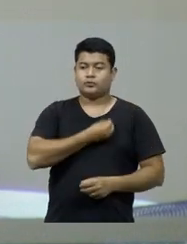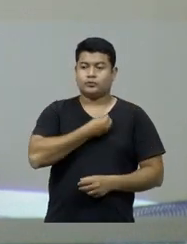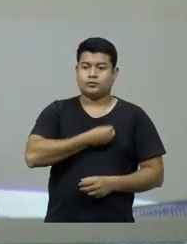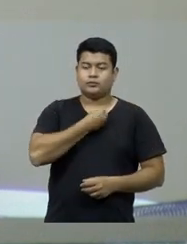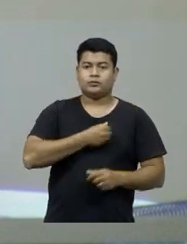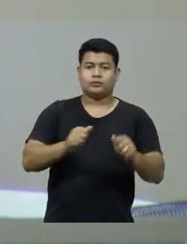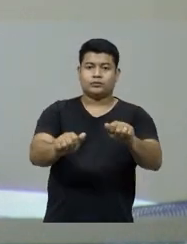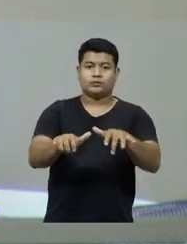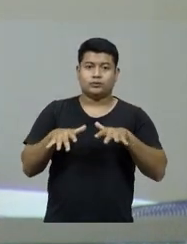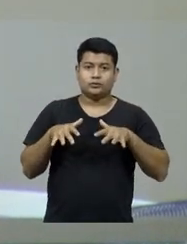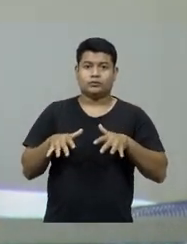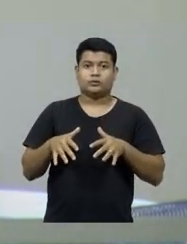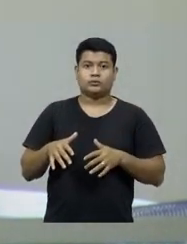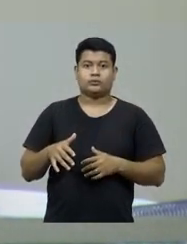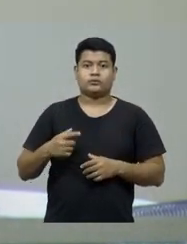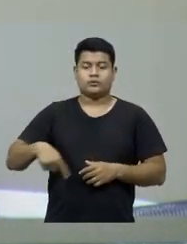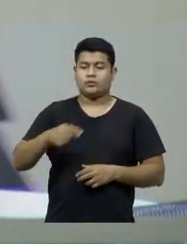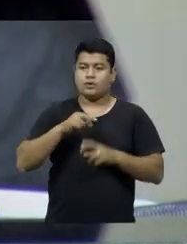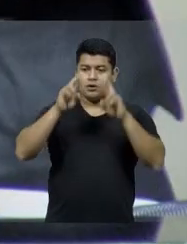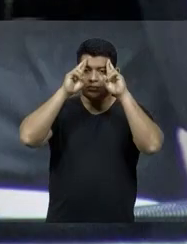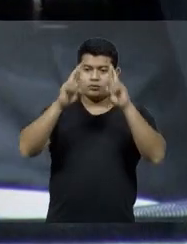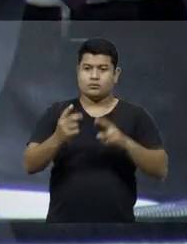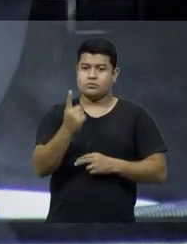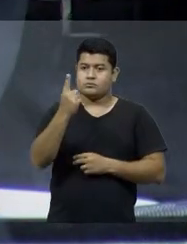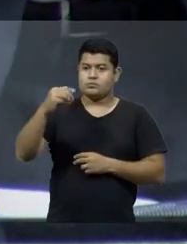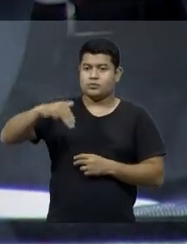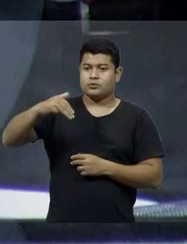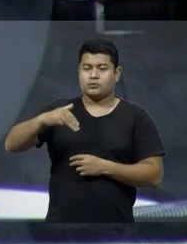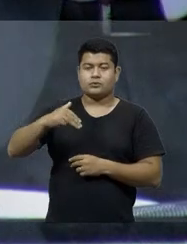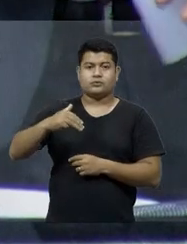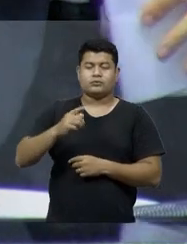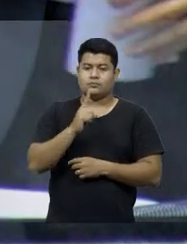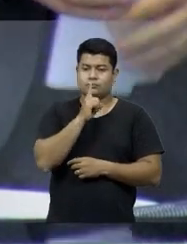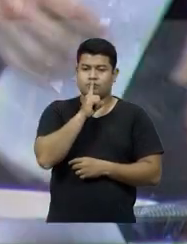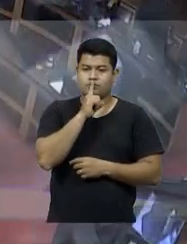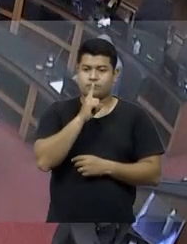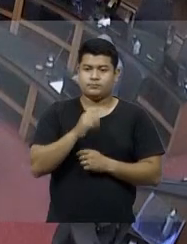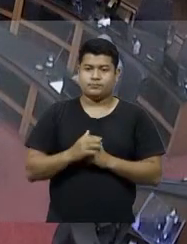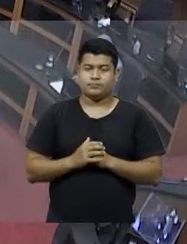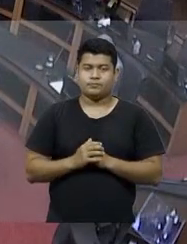para respeitarmos um minuto de silêncio, então.